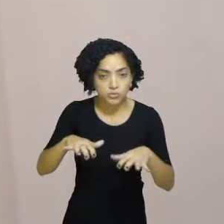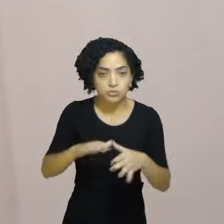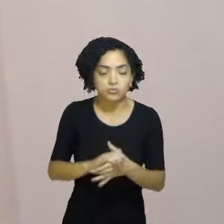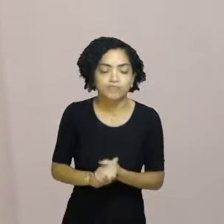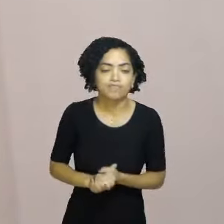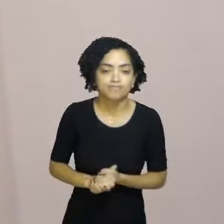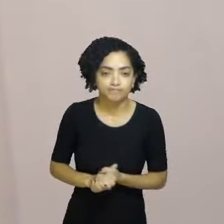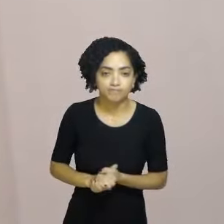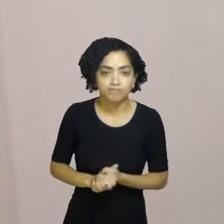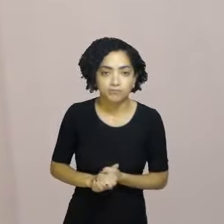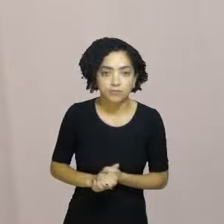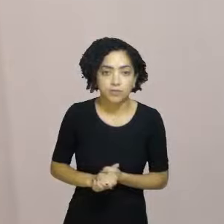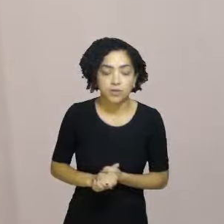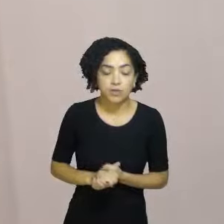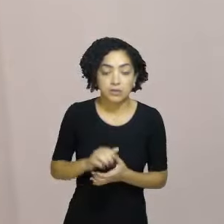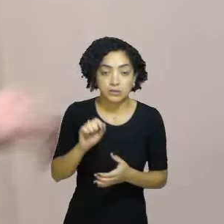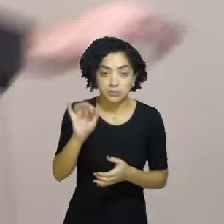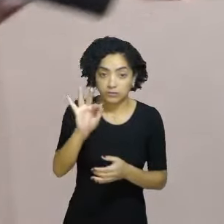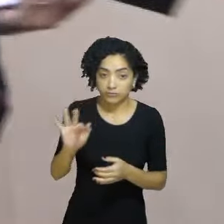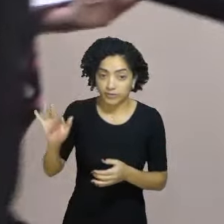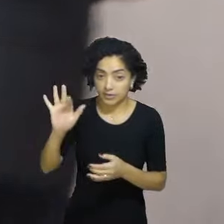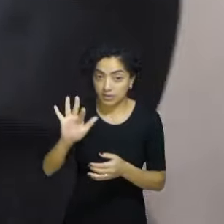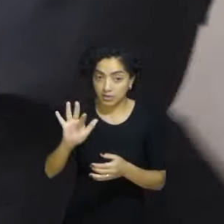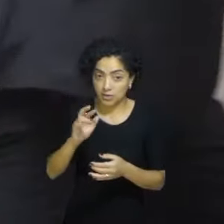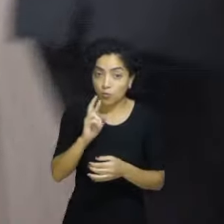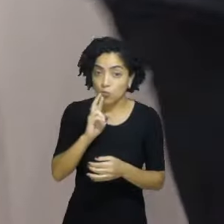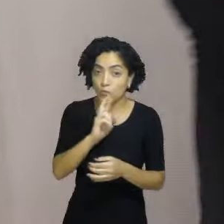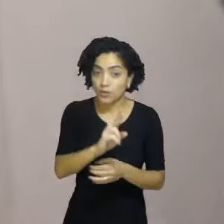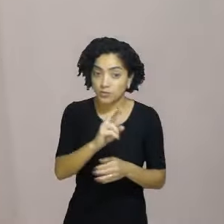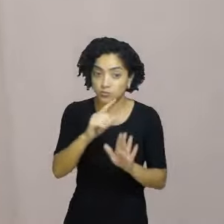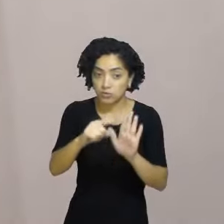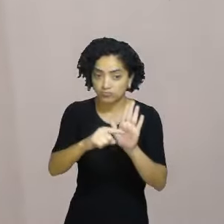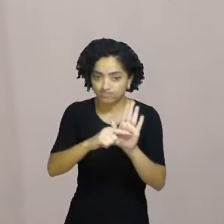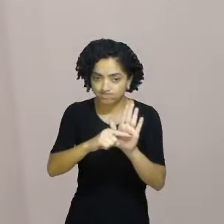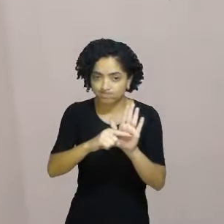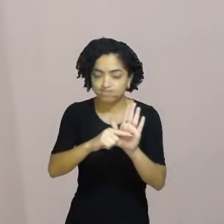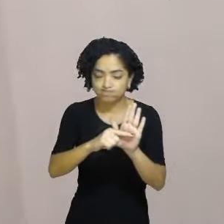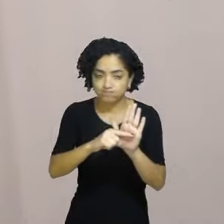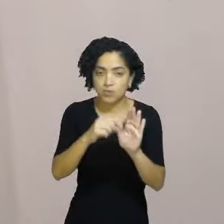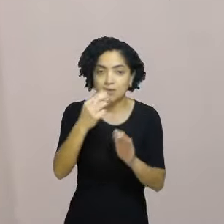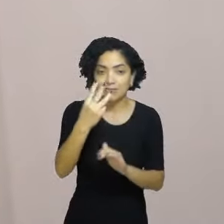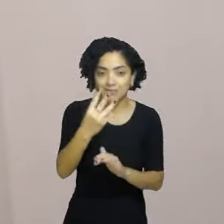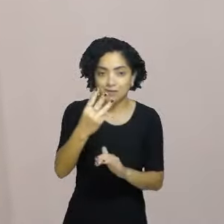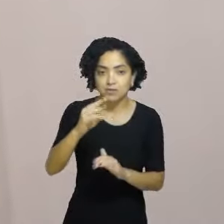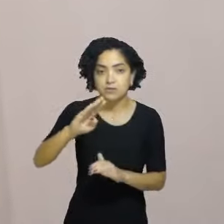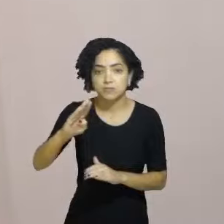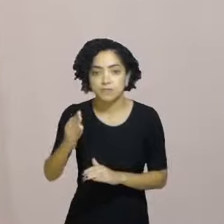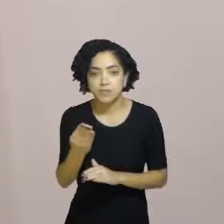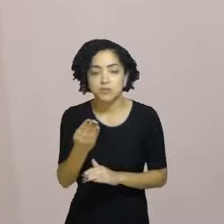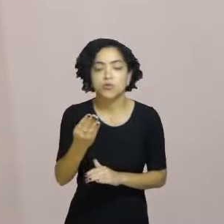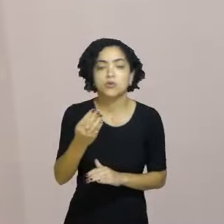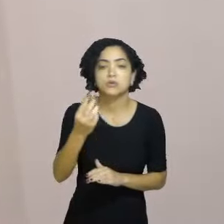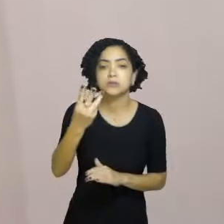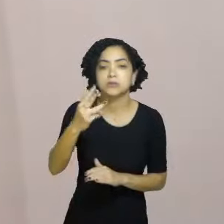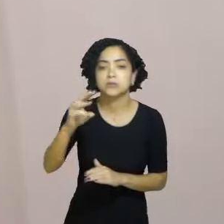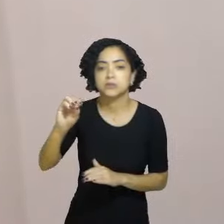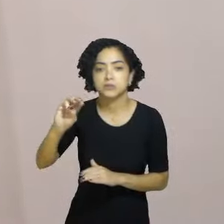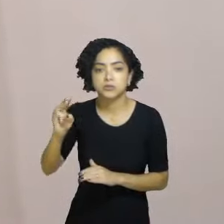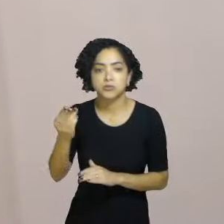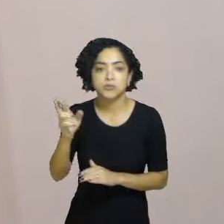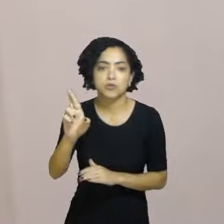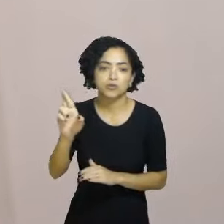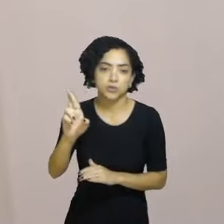Nas estatais federais, o resultado negativo foi de 3 bilhões e 300 milhões de